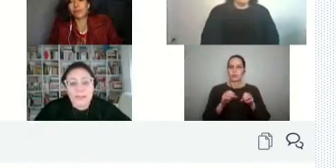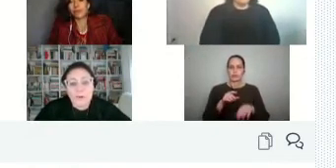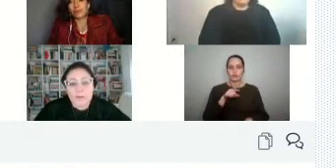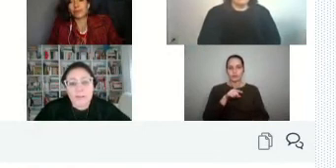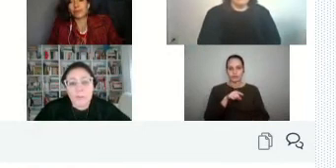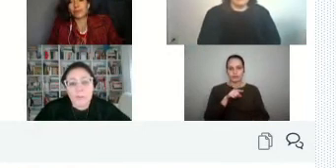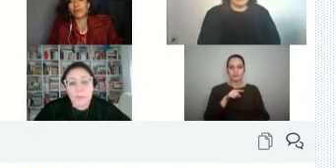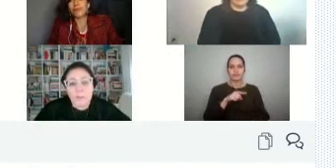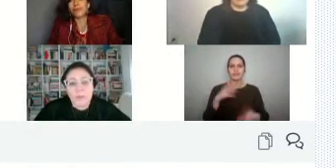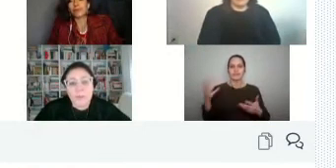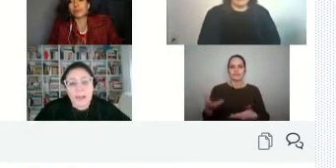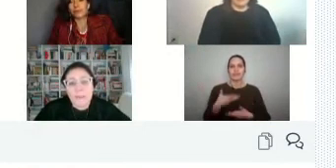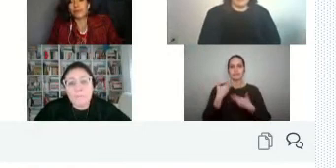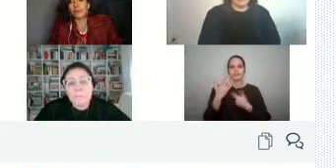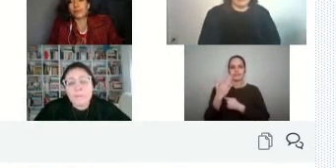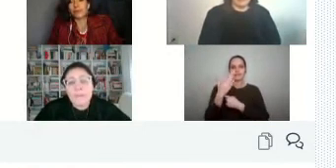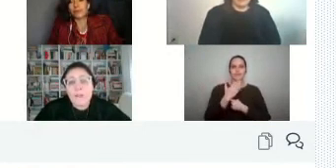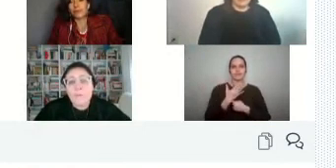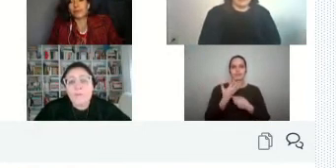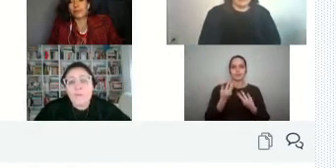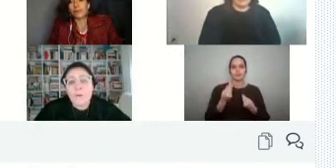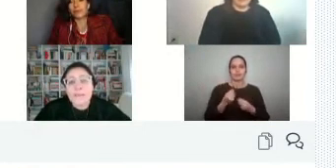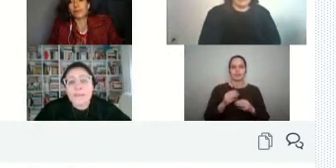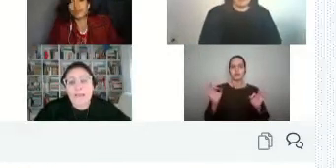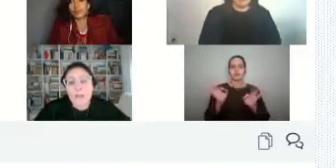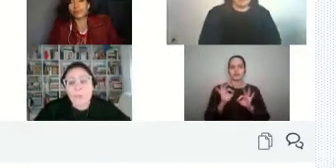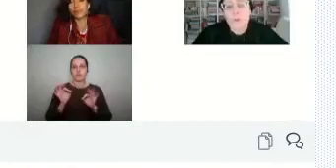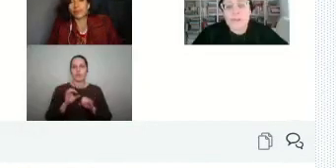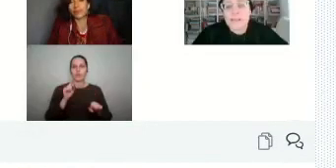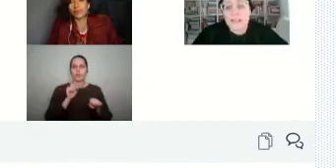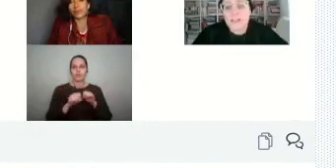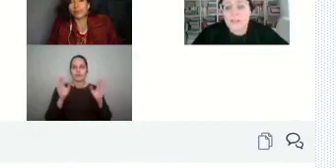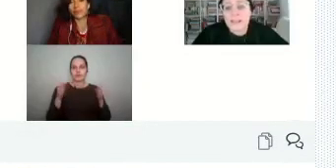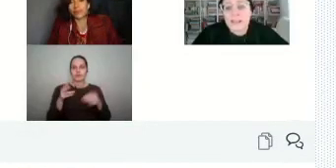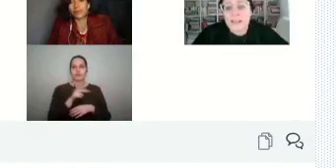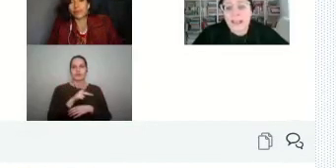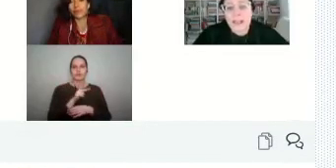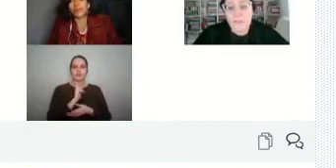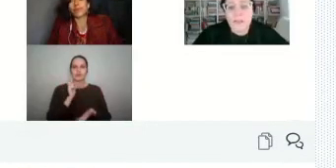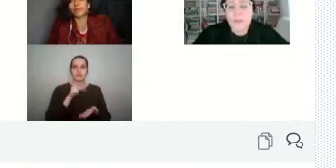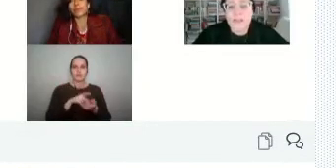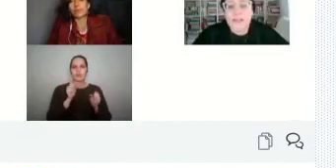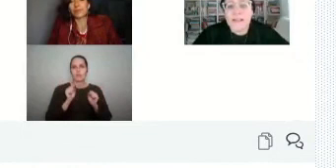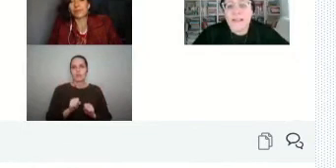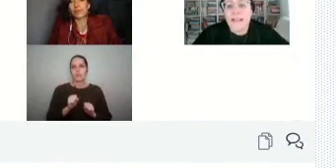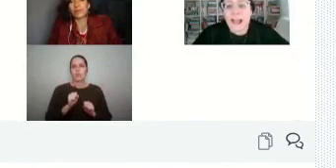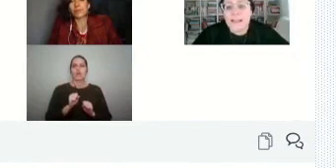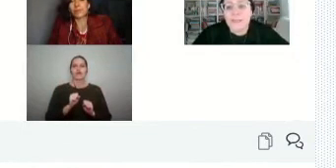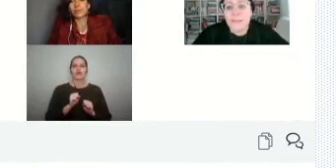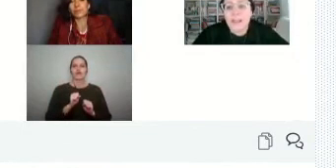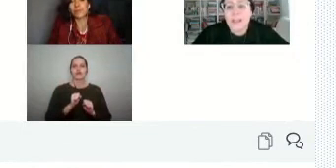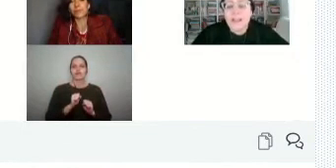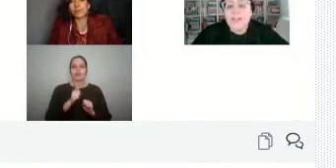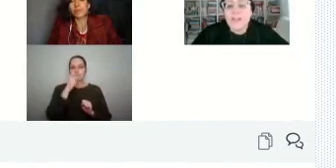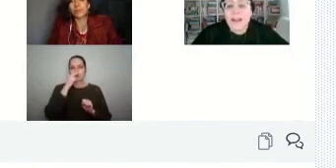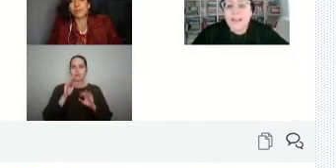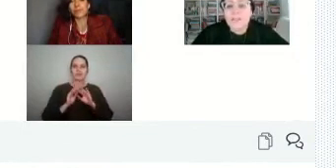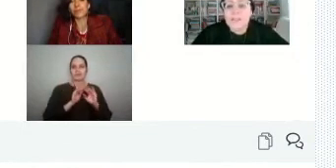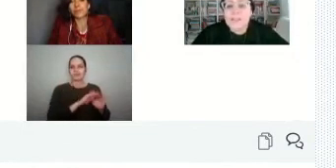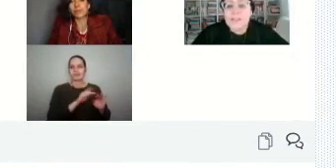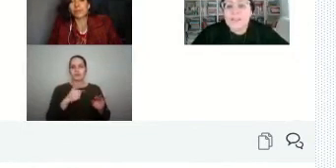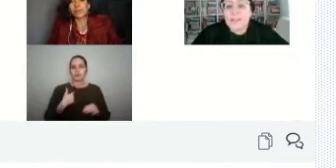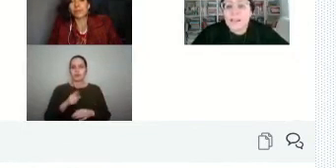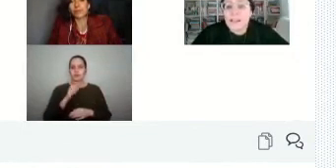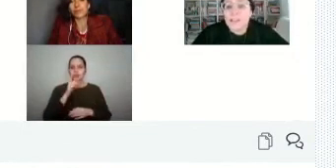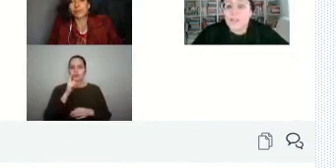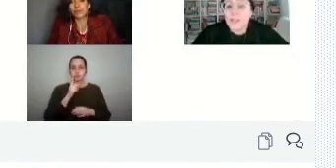e contribui muito, né? Nenhuma formação docente verdadeira pode fazer-se aliada. De um lado, do